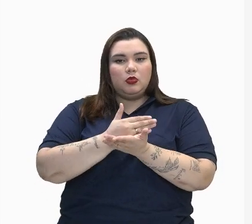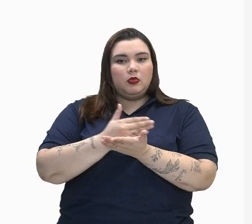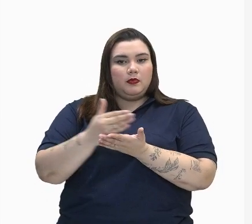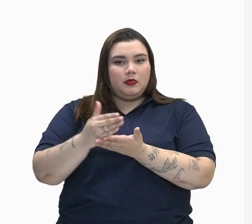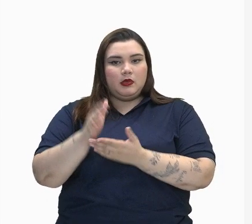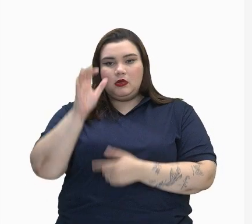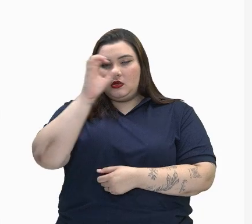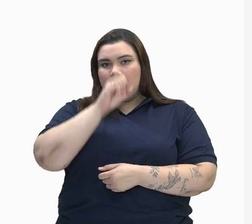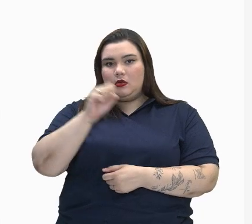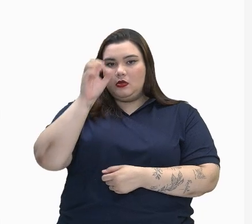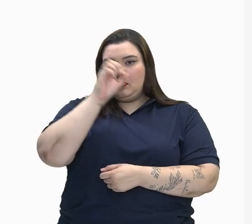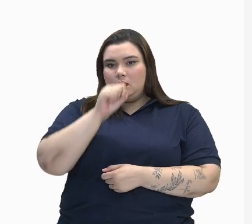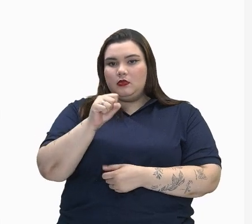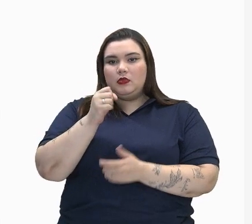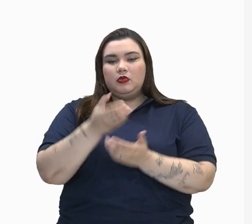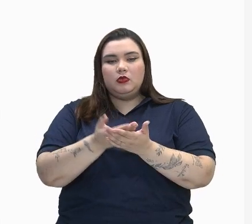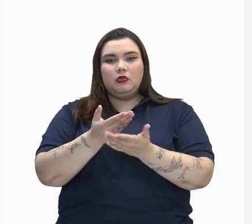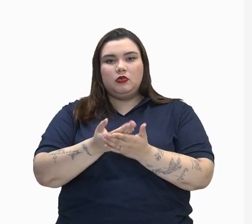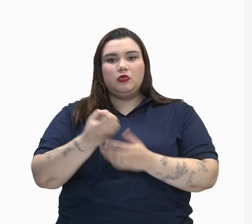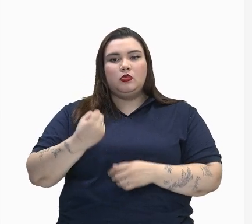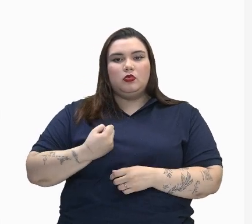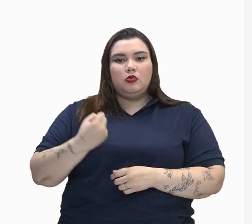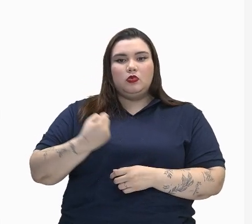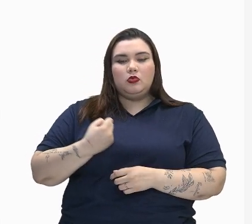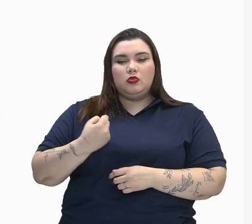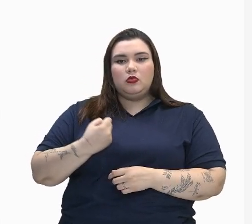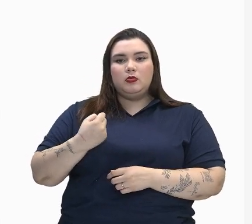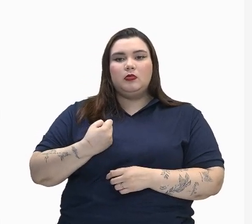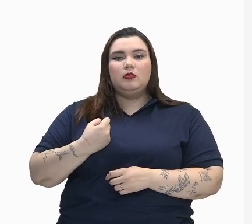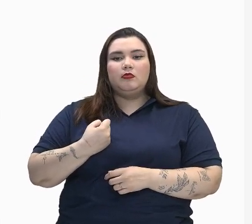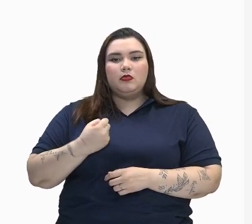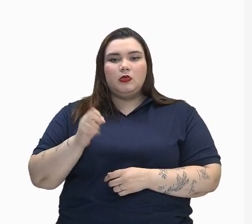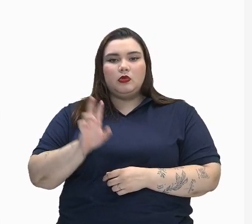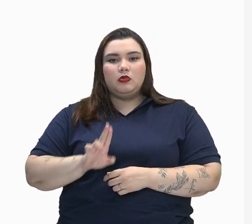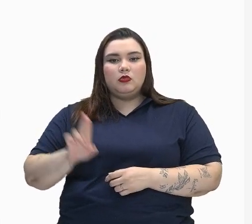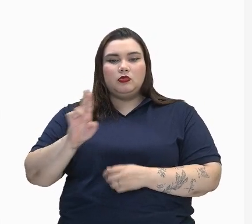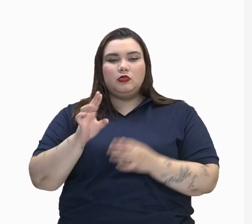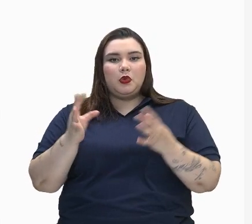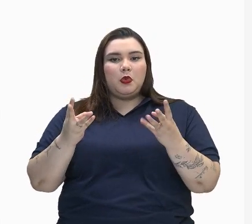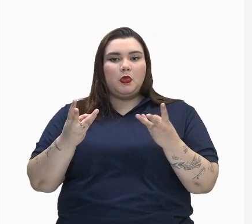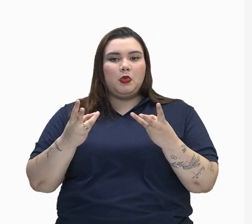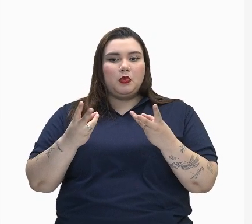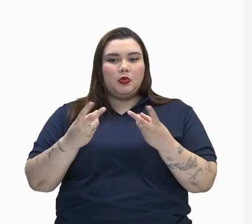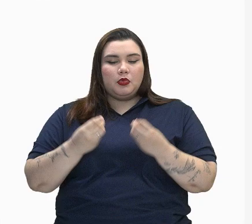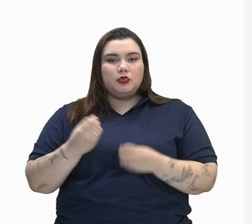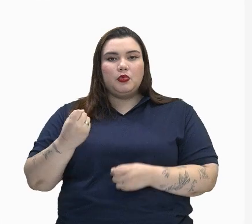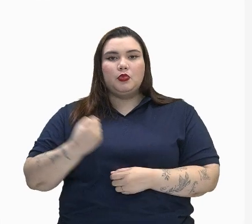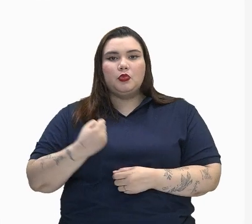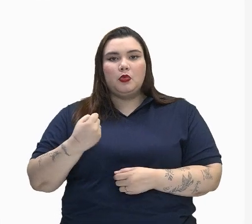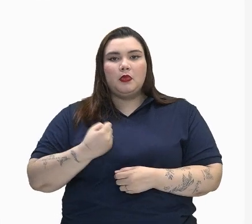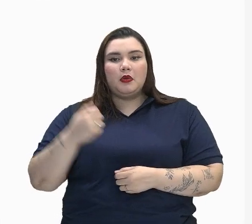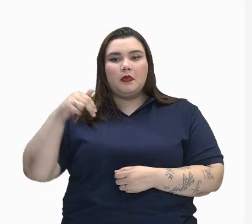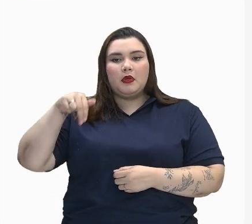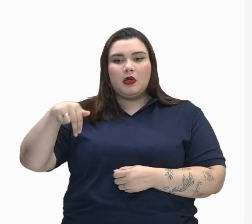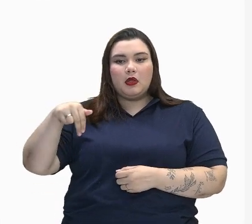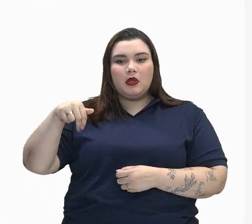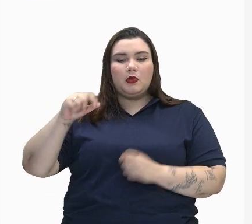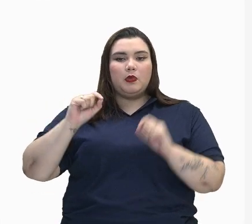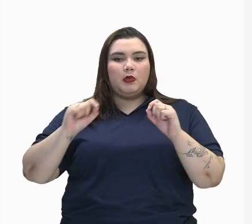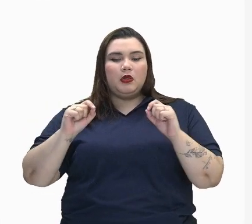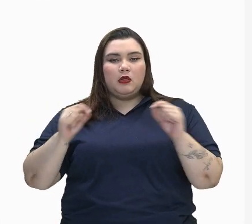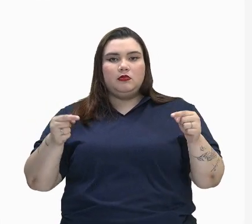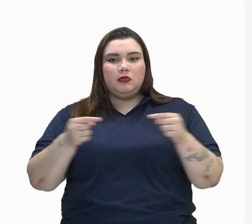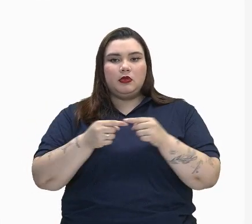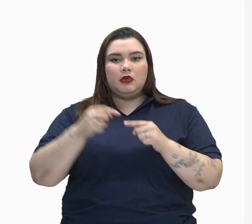aconteceu? Você começou pelos números que a gente usa para fazer contagem, que são os números naturais. 1, 2,